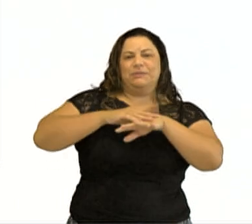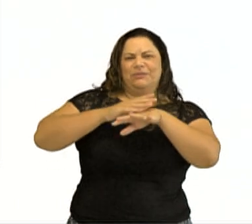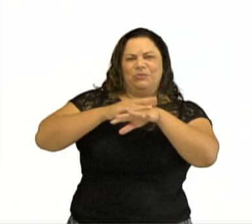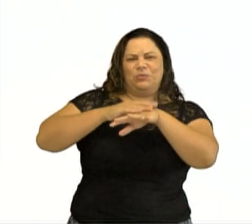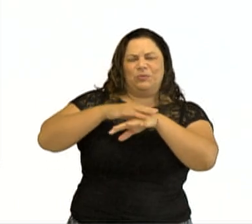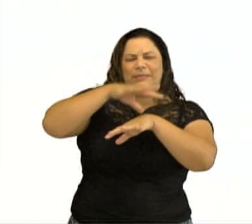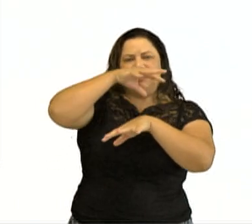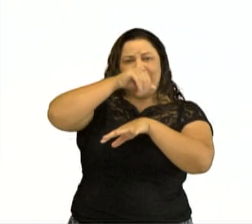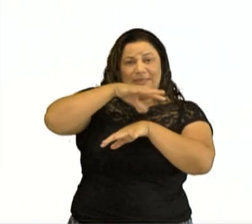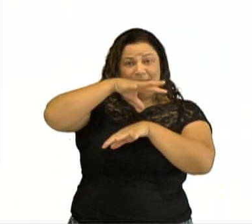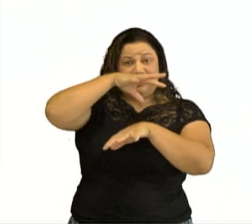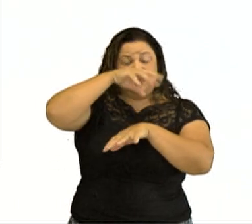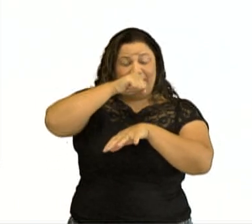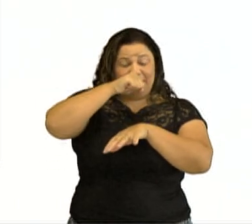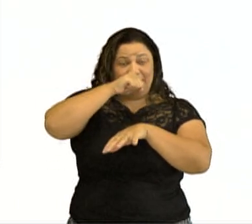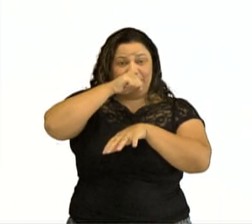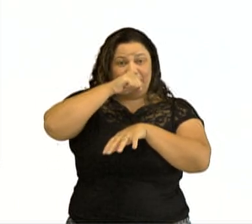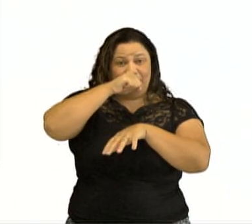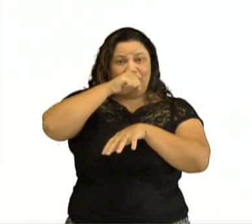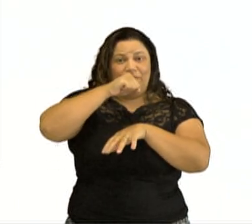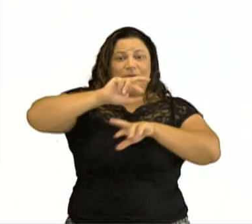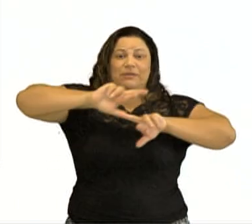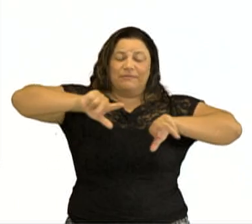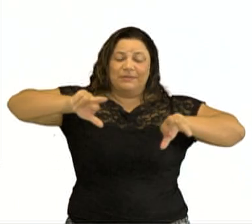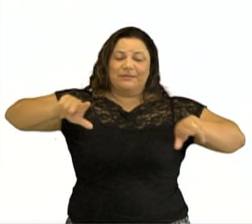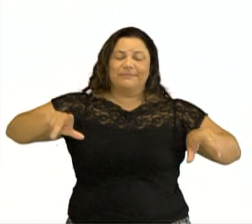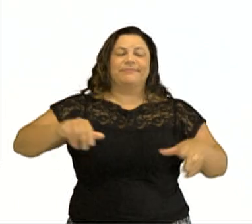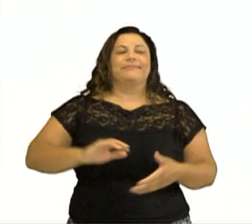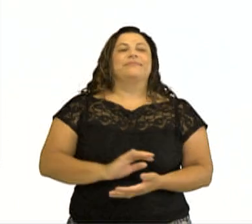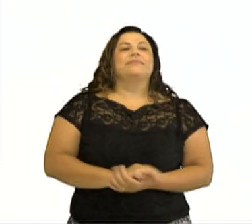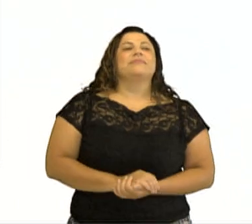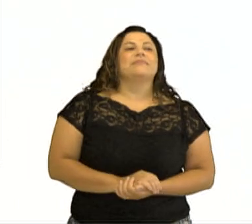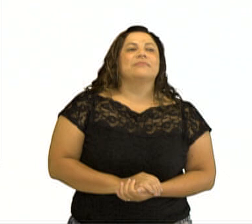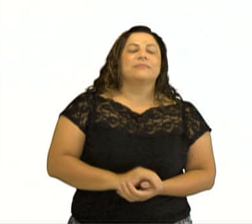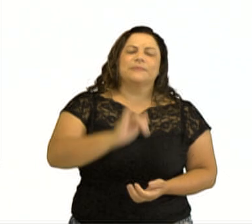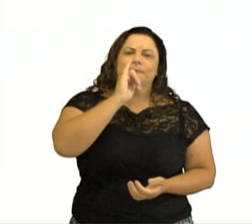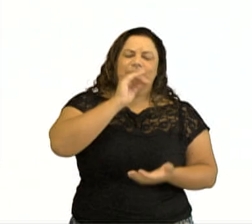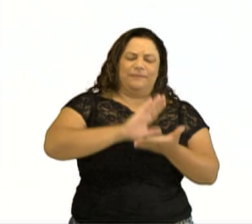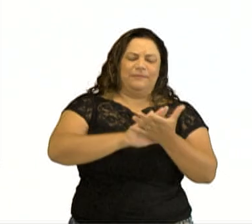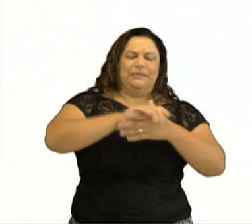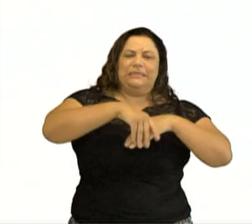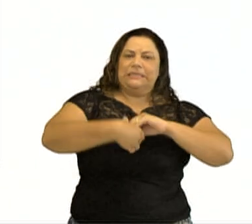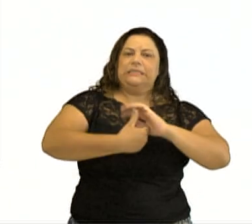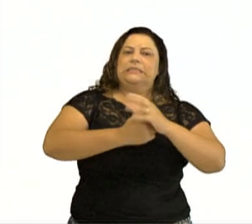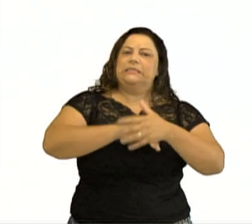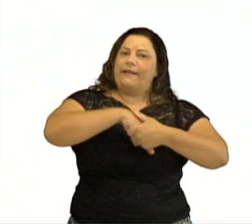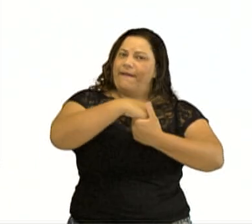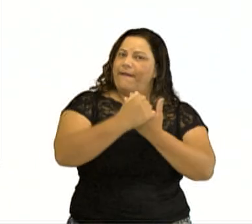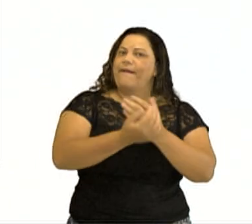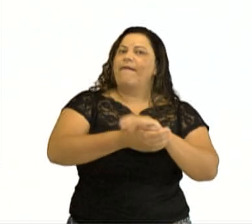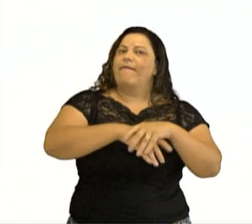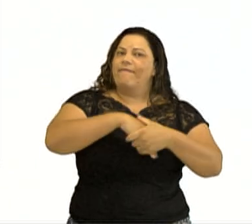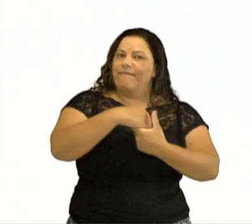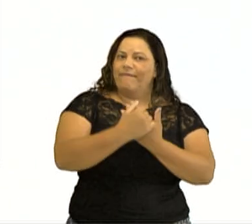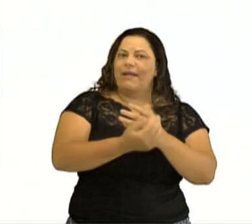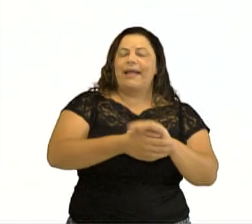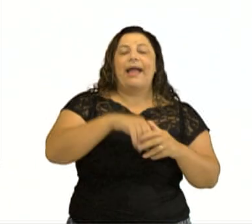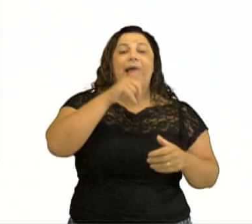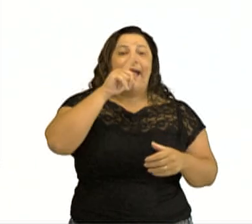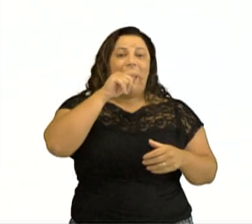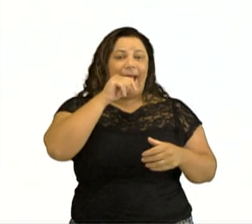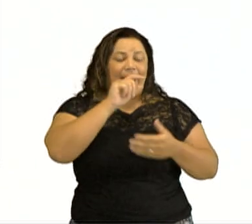vários tipos de ações que a gente pode desenvolver, como lavar bem as mãos com água e sabão várias